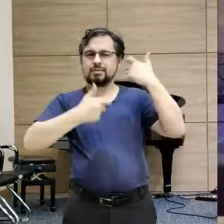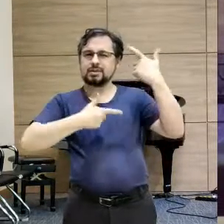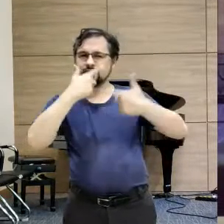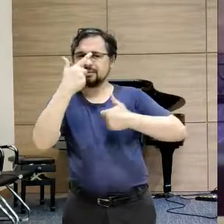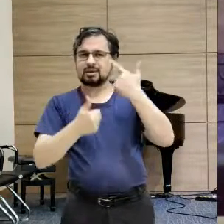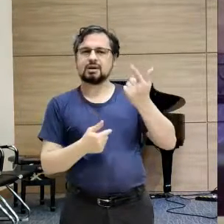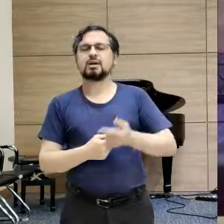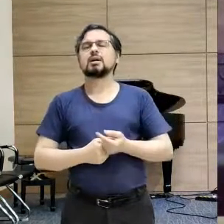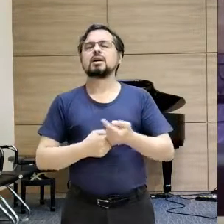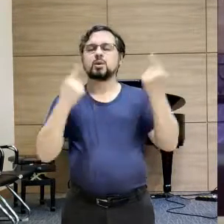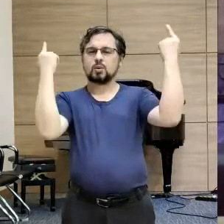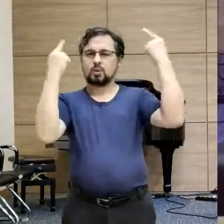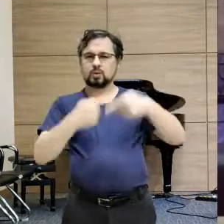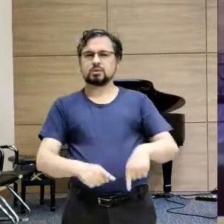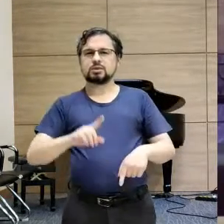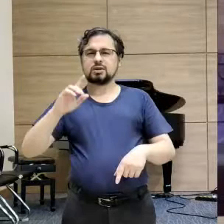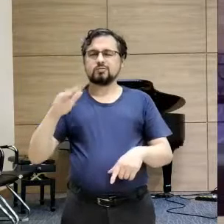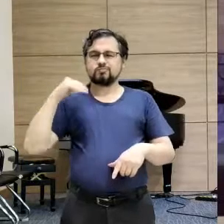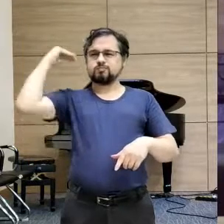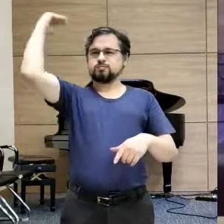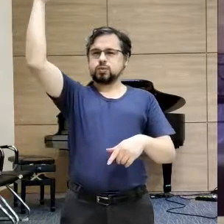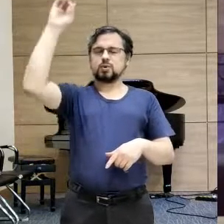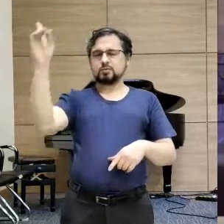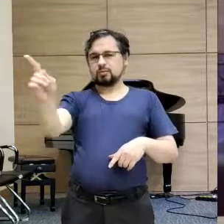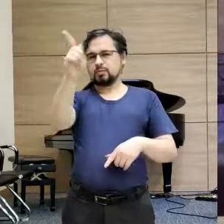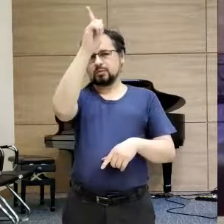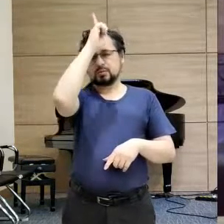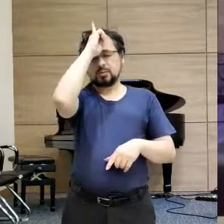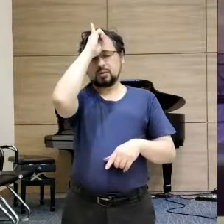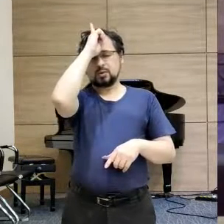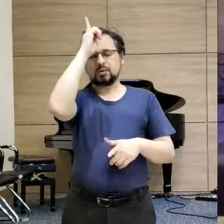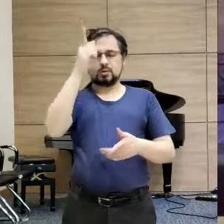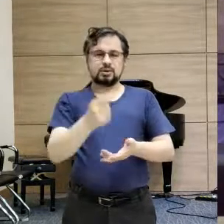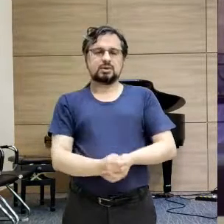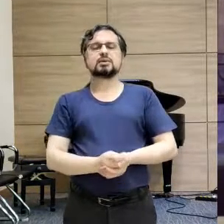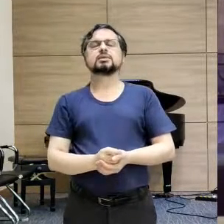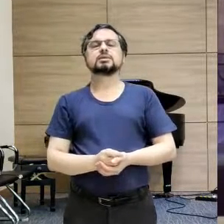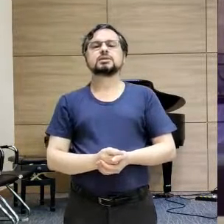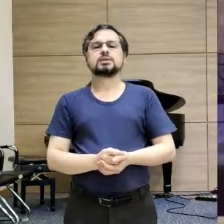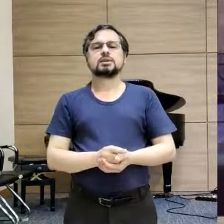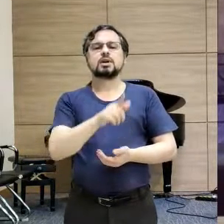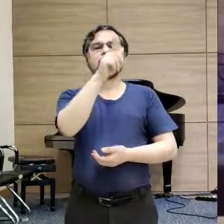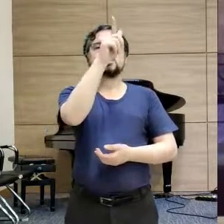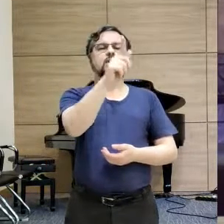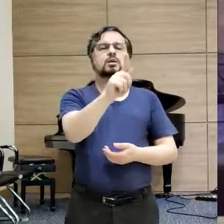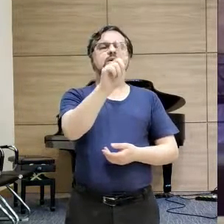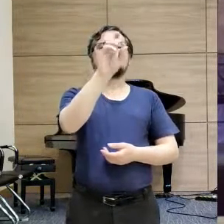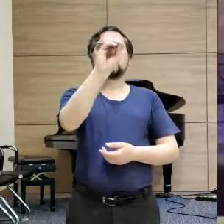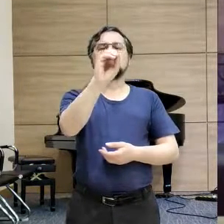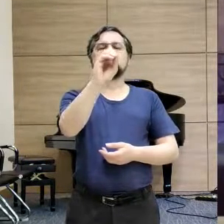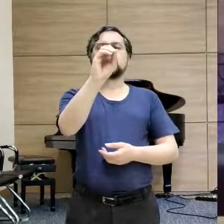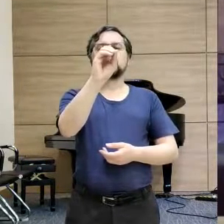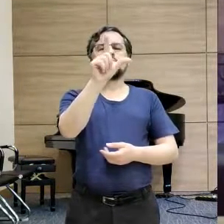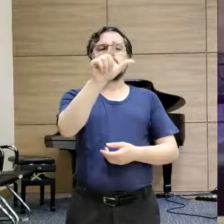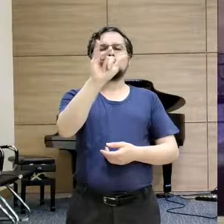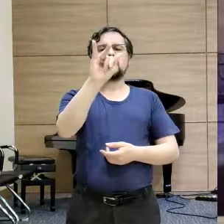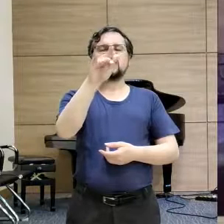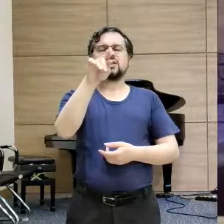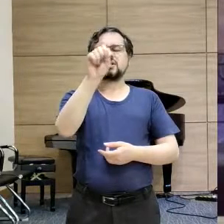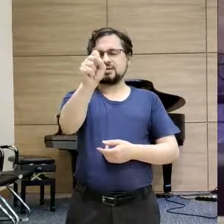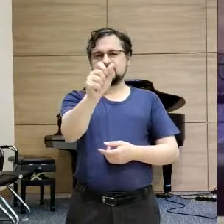que ele tem é contra o gigante Golias. Você já conhece essa história, eu só vou passar por ela. Ele vê o gigante